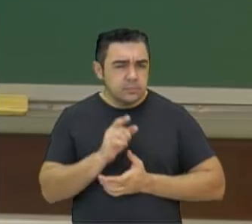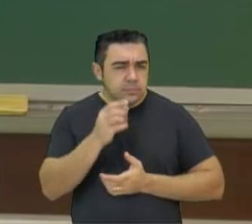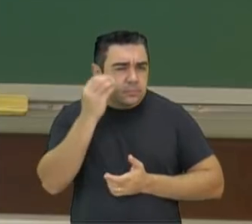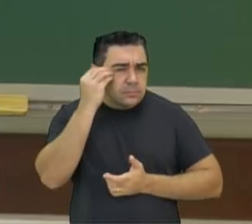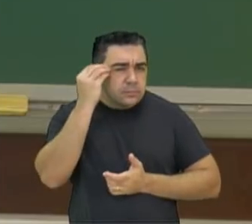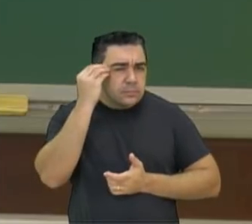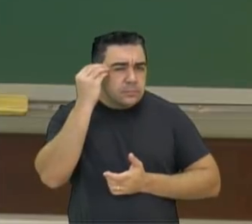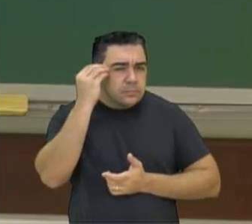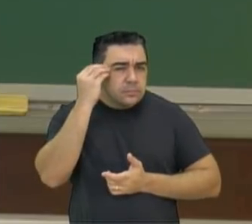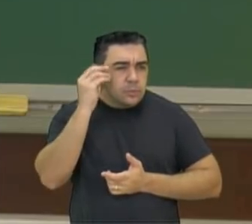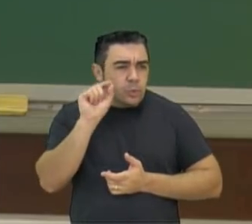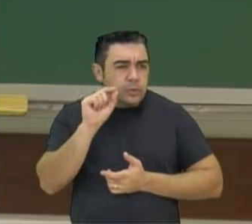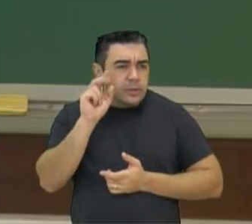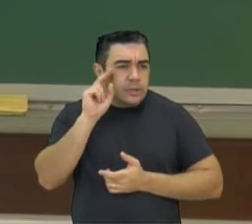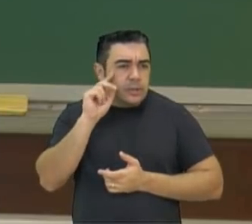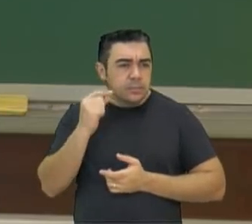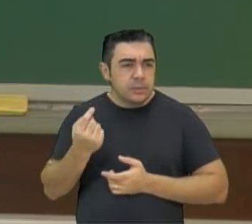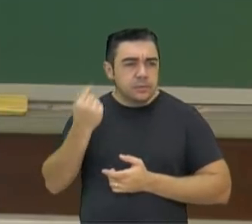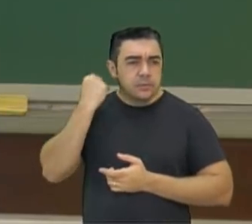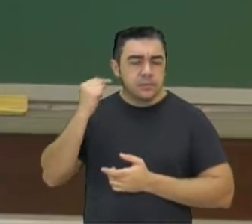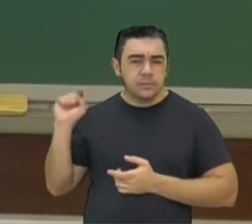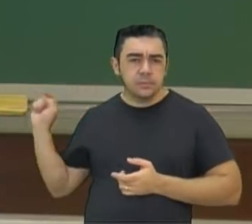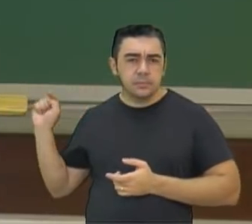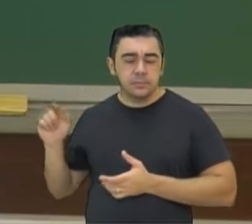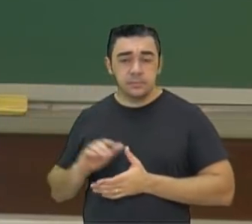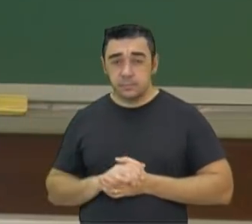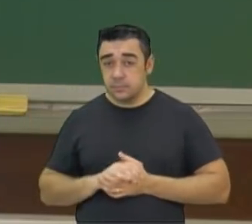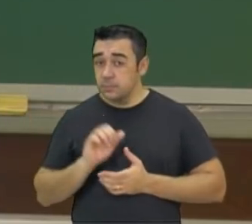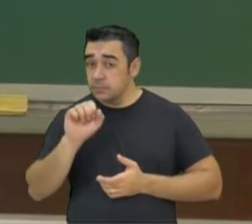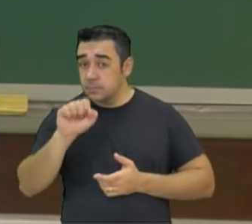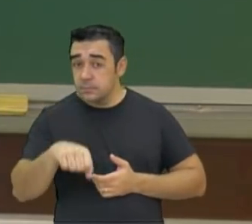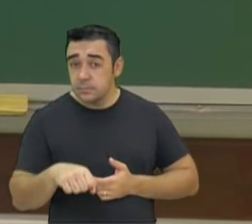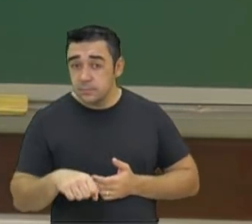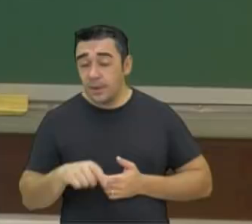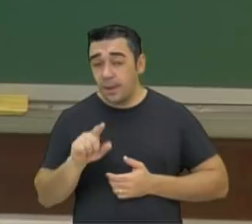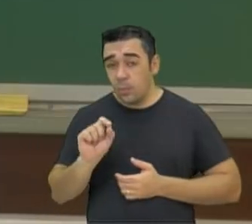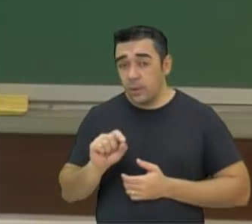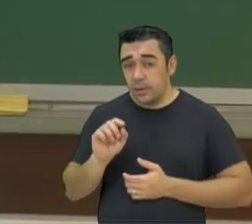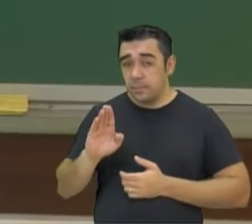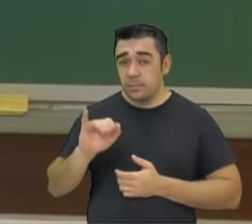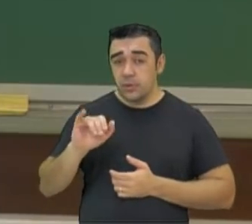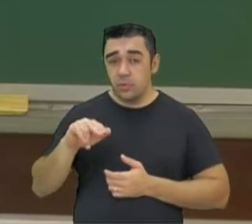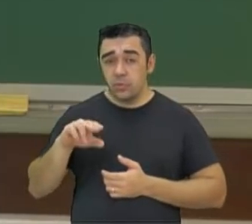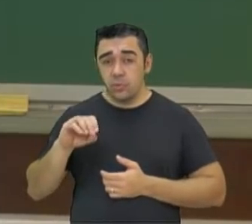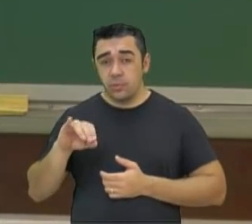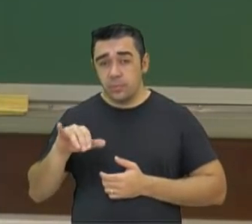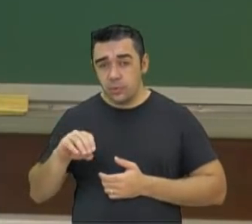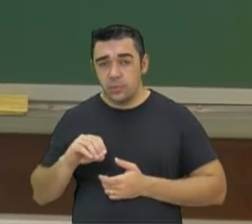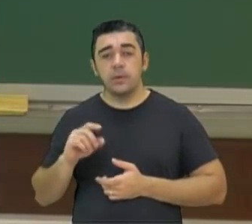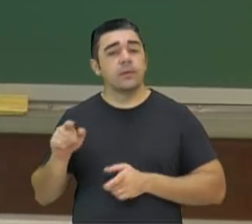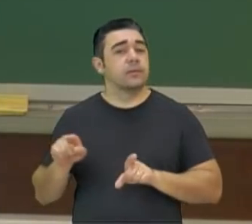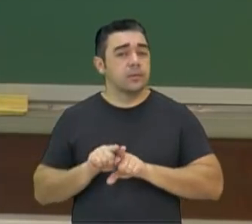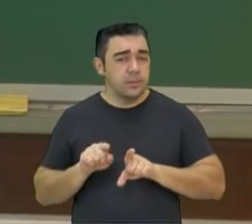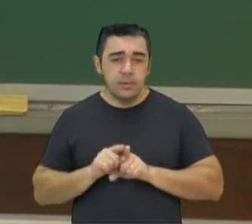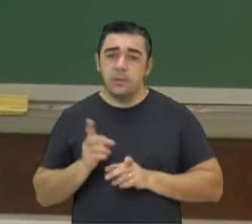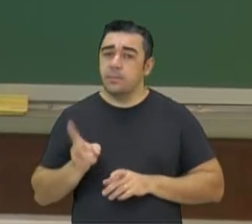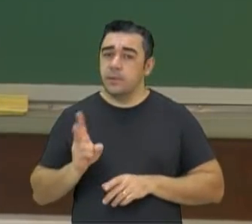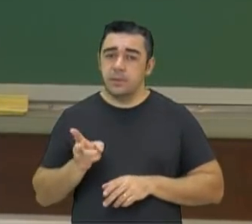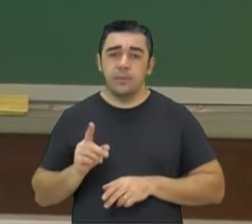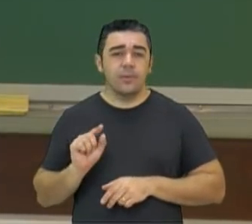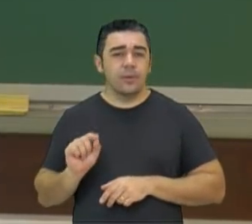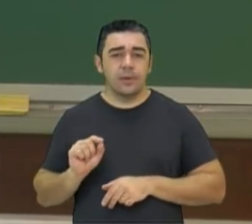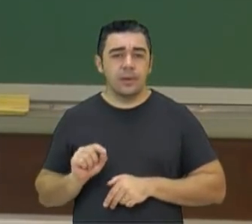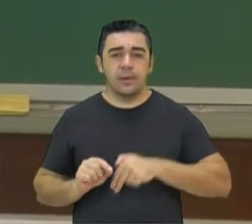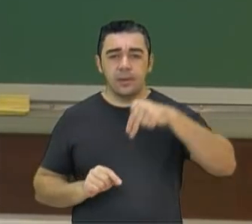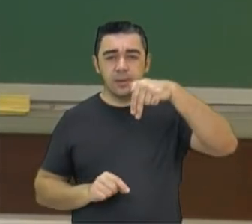traz algumas lembranças de algumas aulas passadas? Sim, a fórmula do binômio de Newton é a mesma